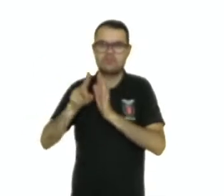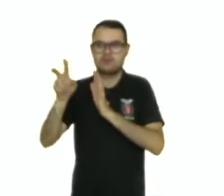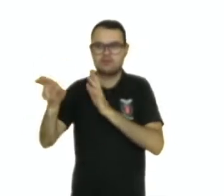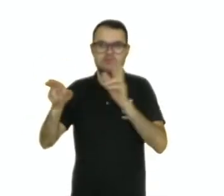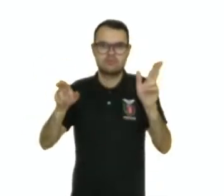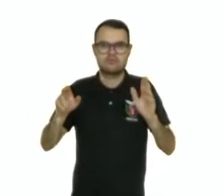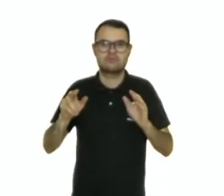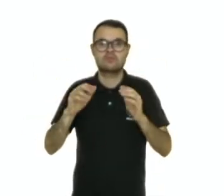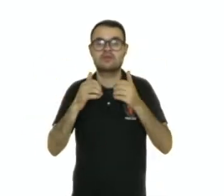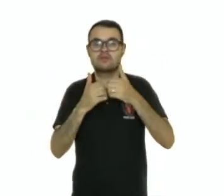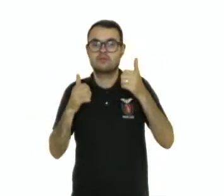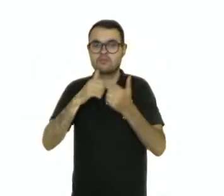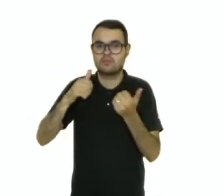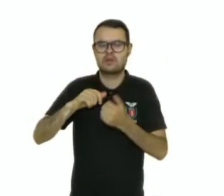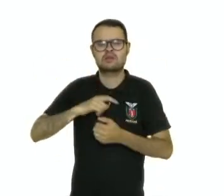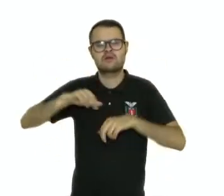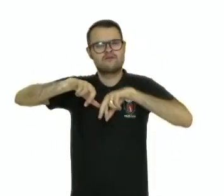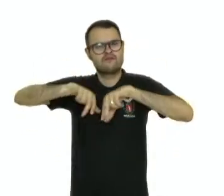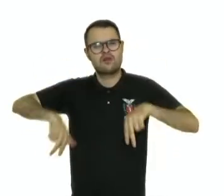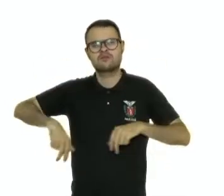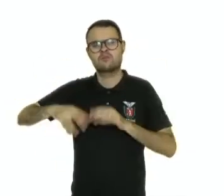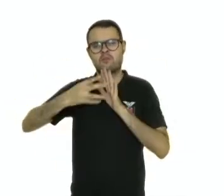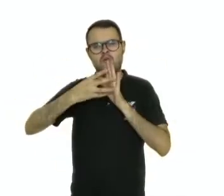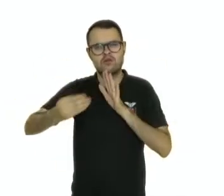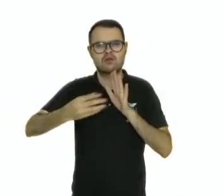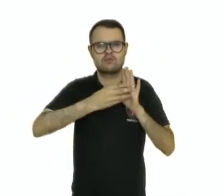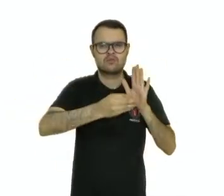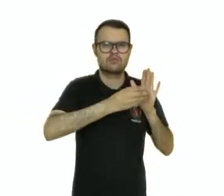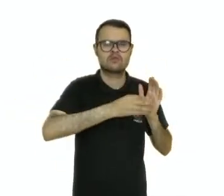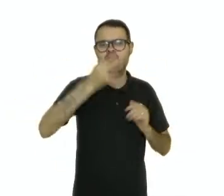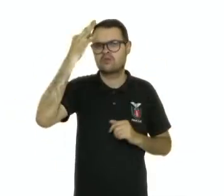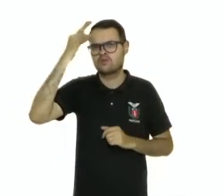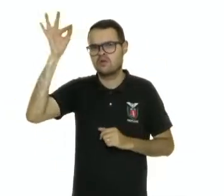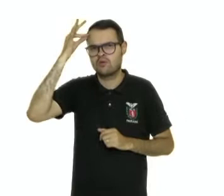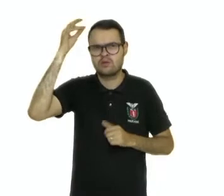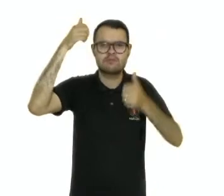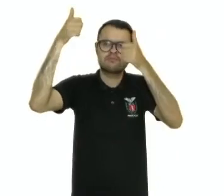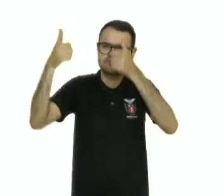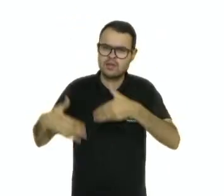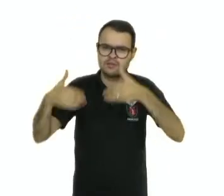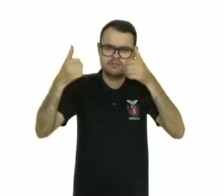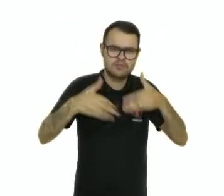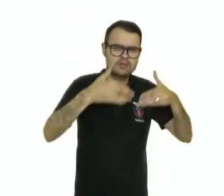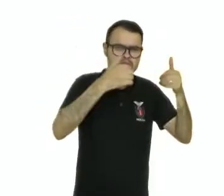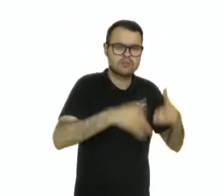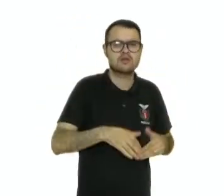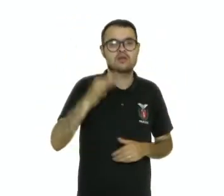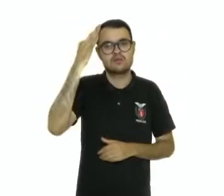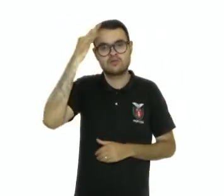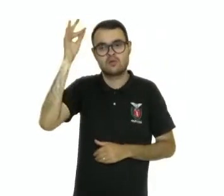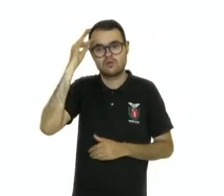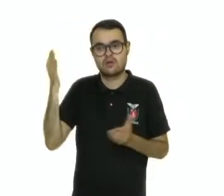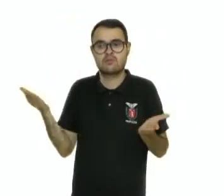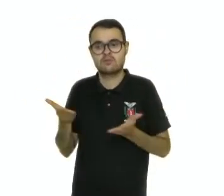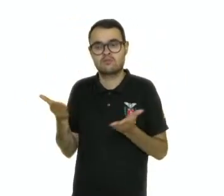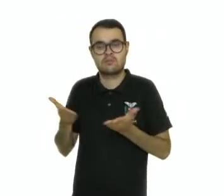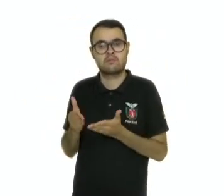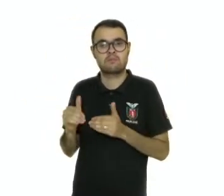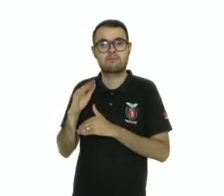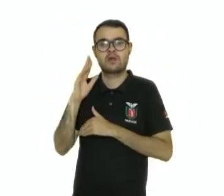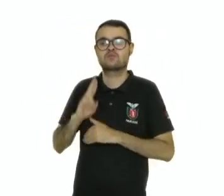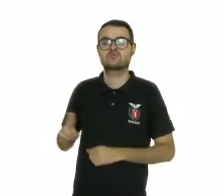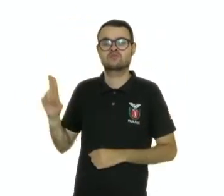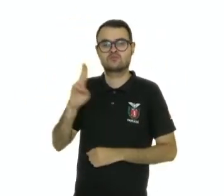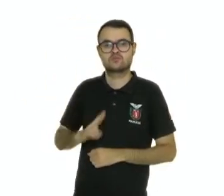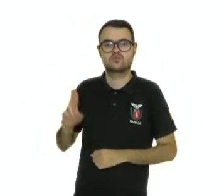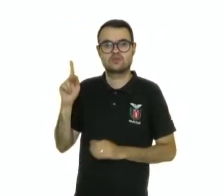modelos para explicar e determinar a geometria molecular. E uma das principais é a teoria da repulsão dos pares eletrônicos, que tem a sigla